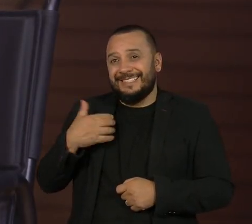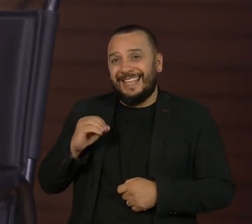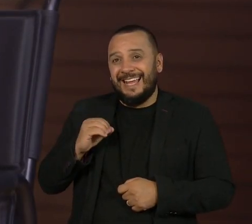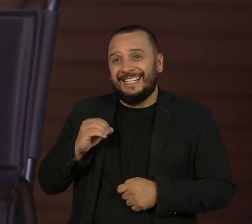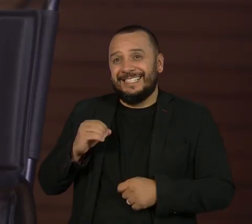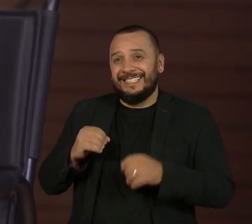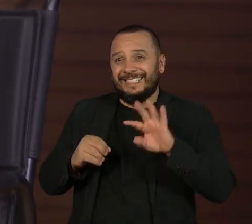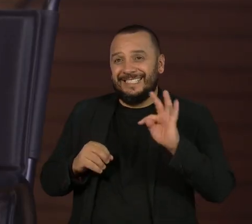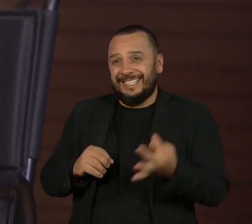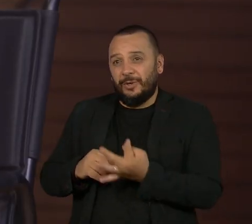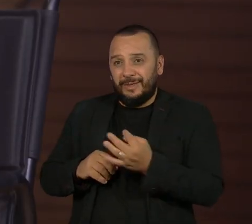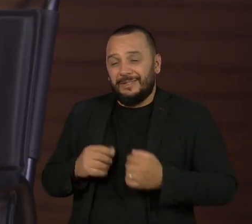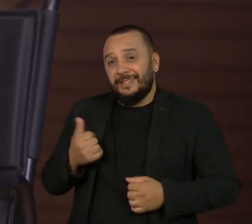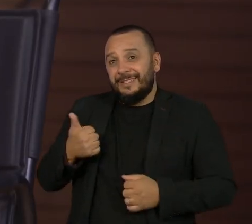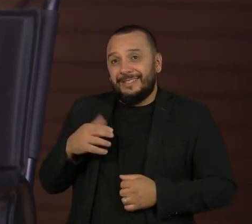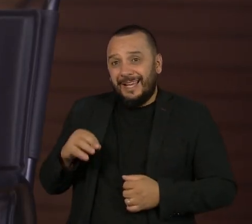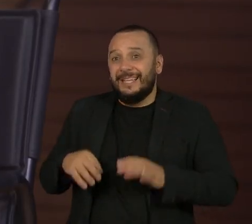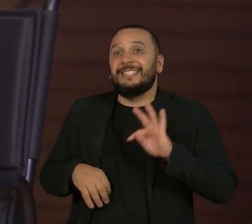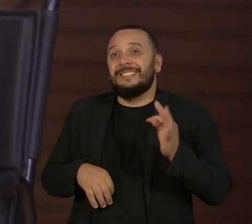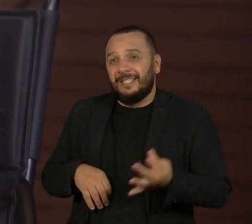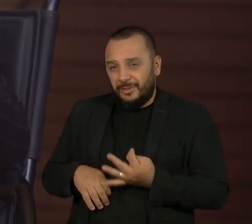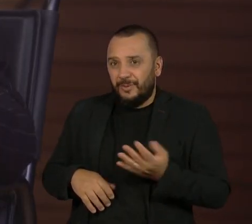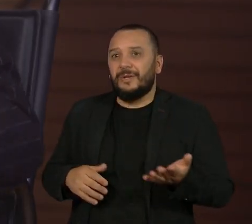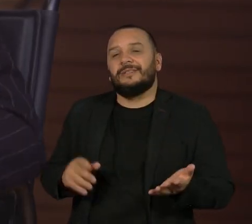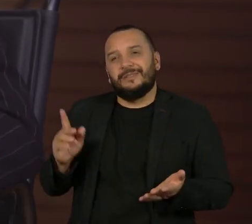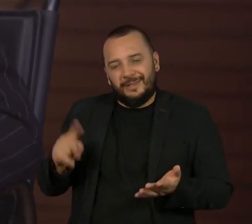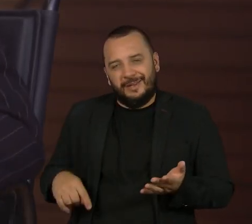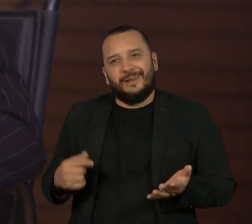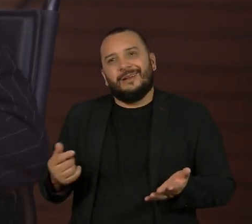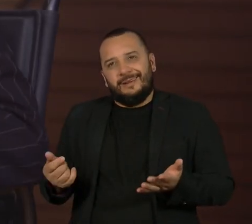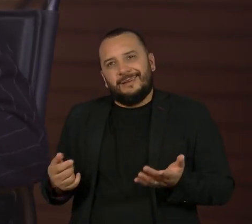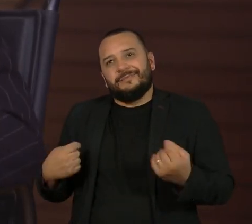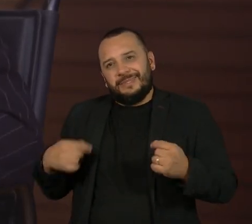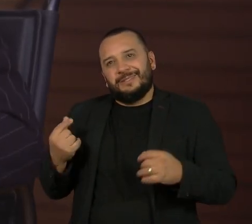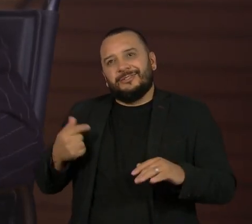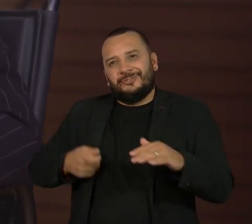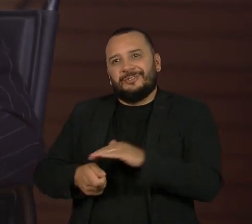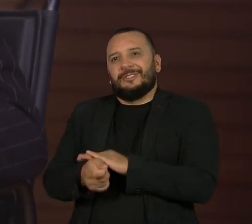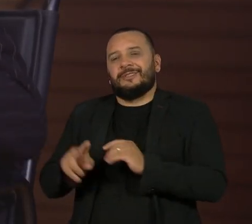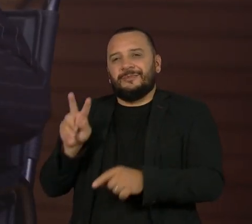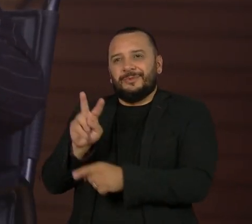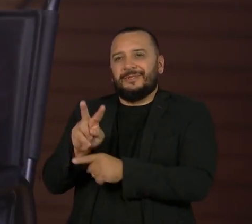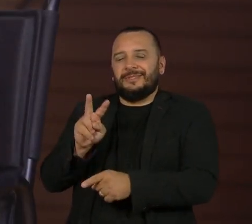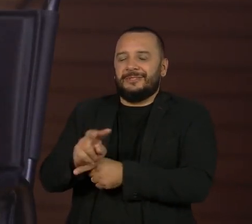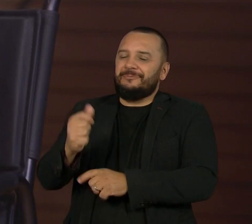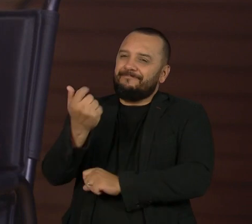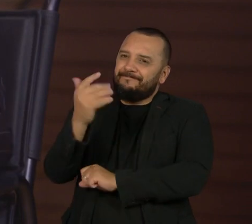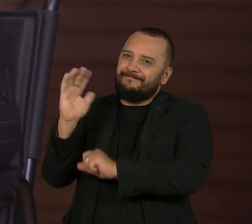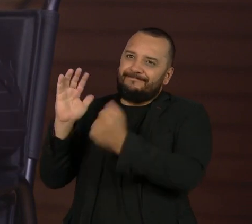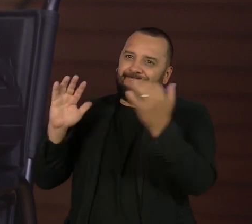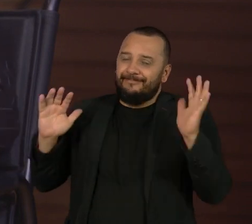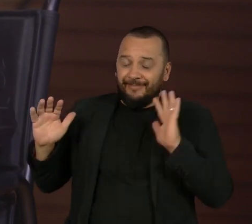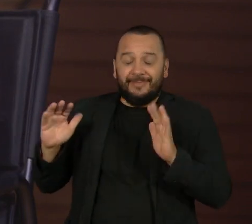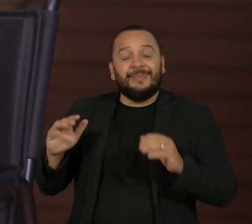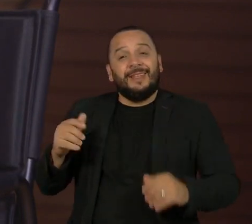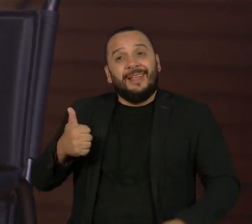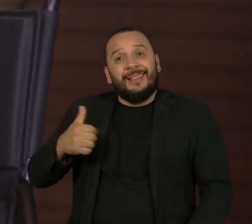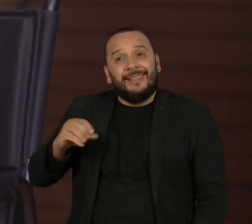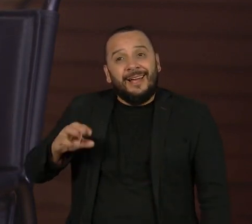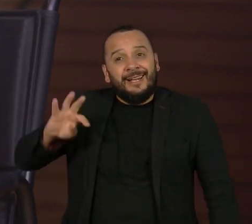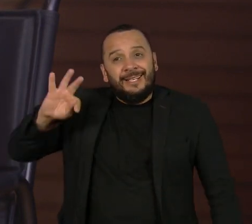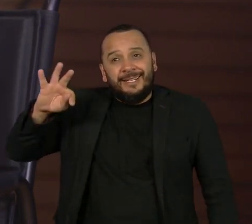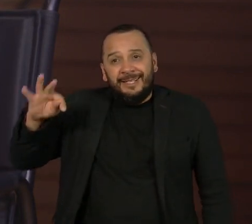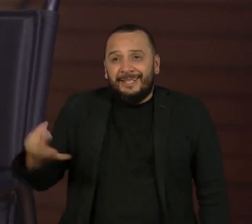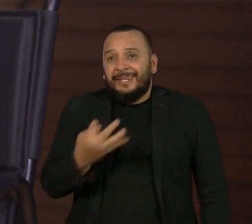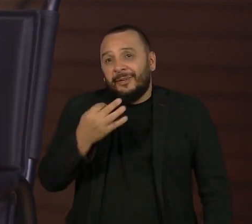trilhões. É 10 trilhões o tamanho do buraco, digamos, que a gente tem, né, que a gente precisa de mais